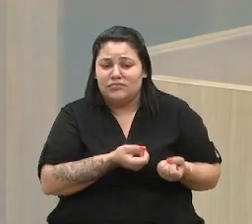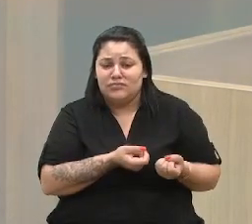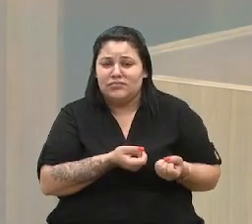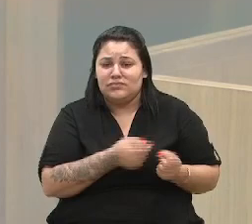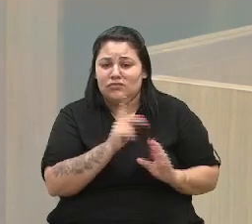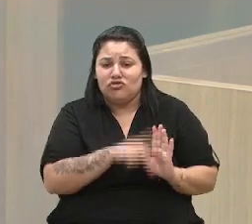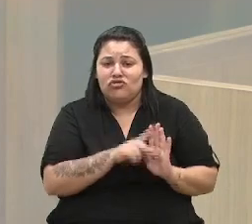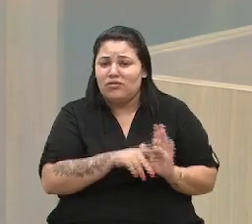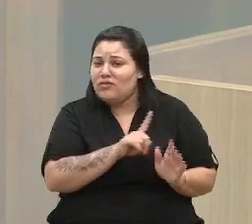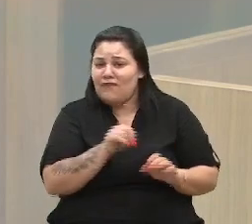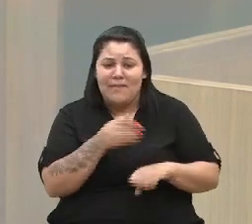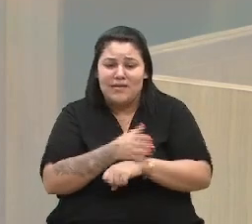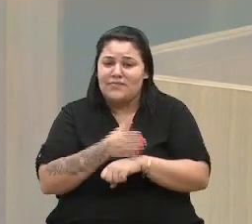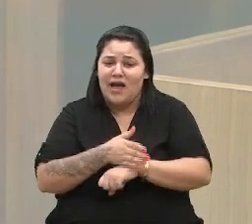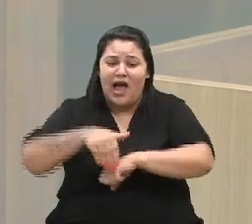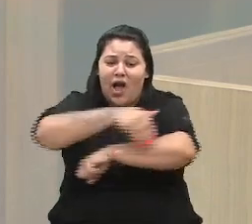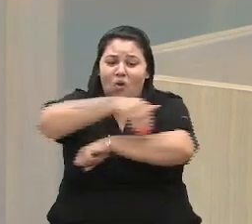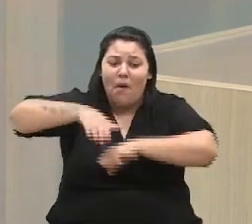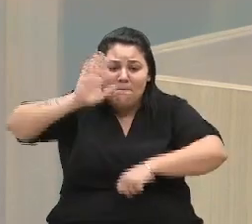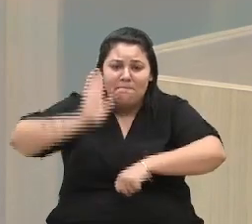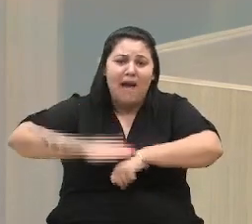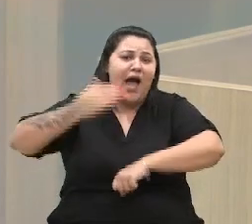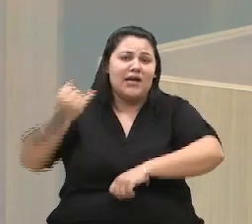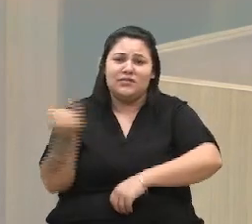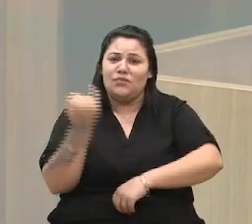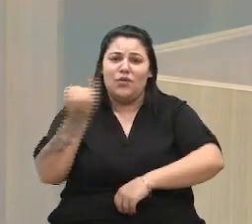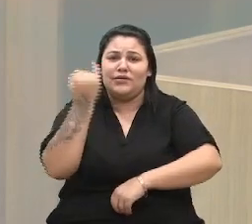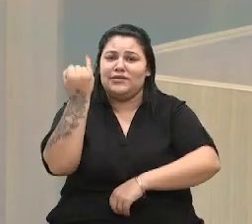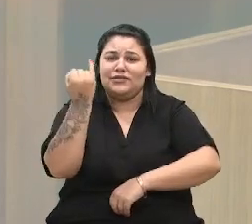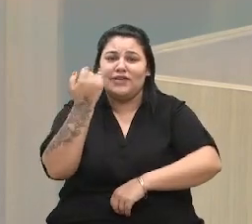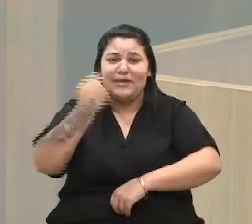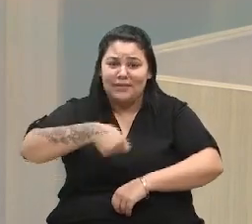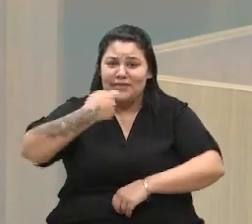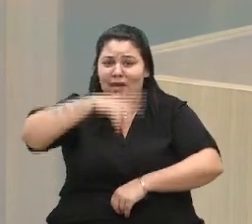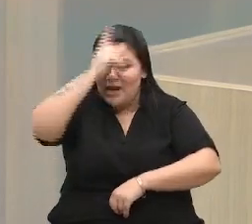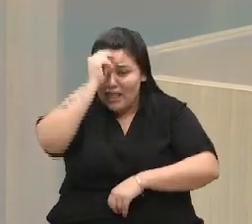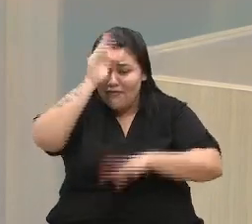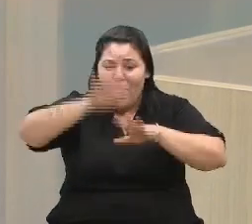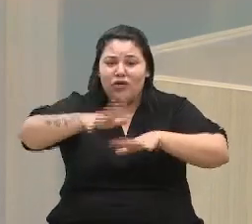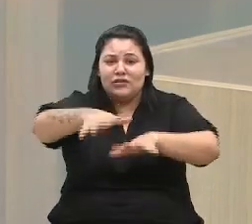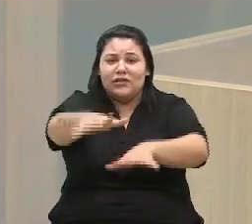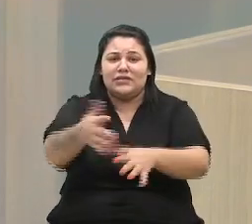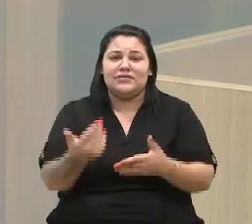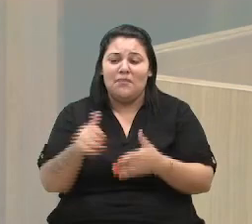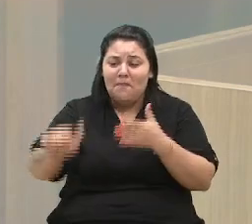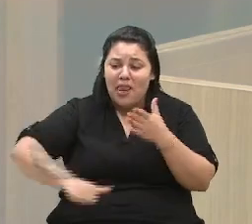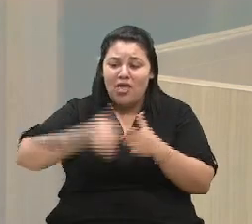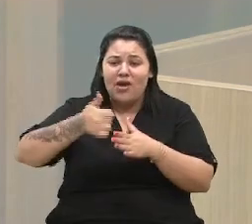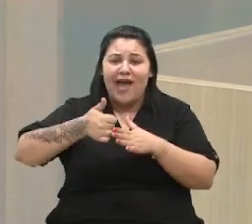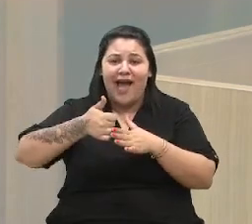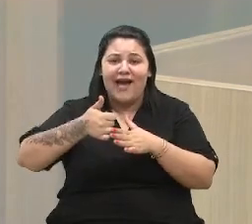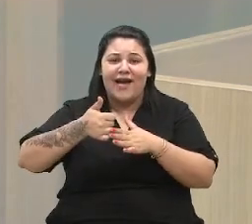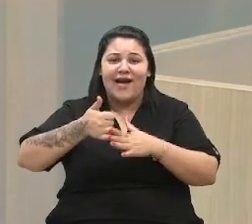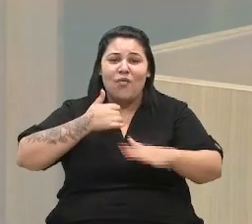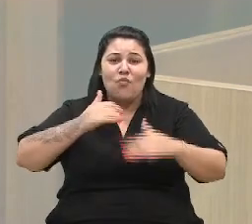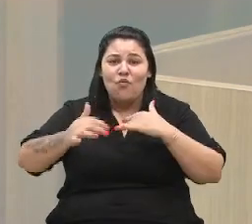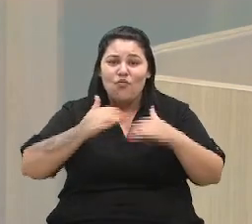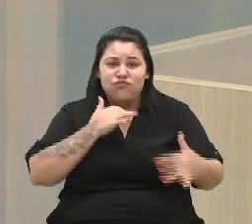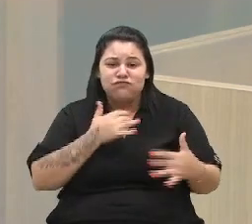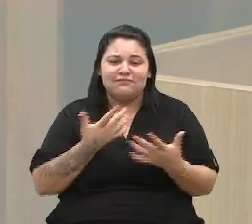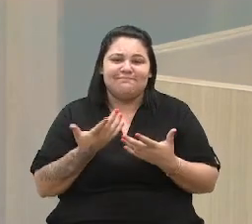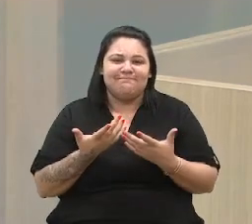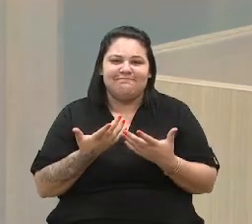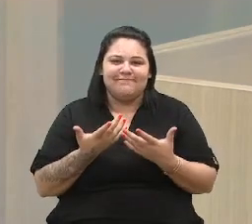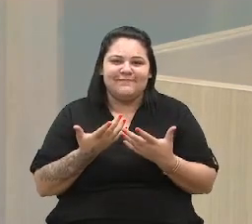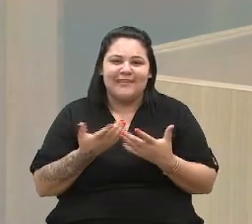ruas mais importantes, aonde justamente nós melhoraríamos o trânsito, onde justamente